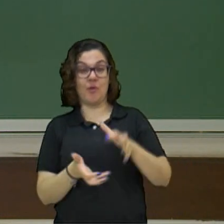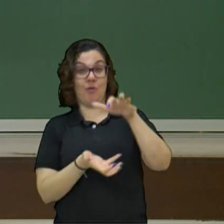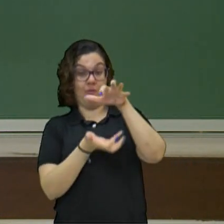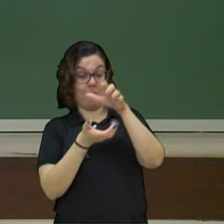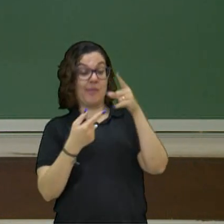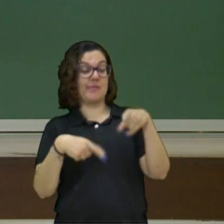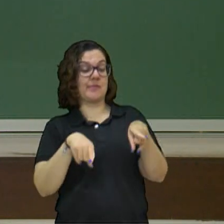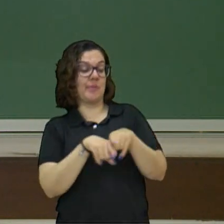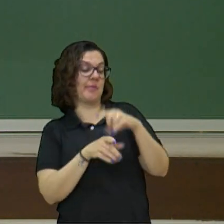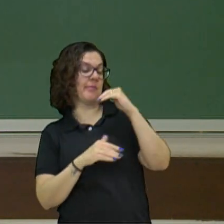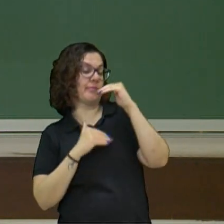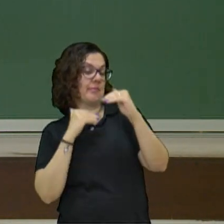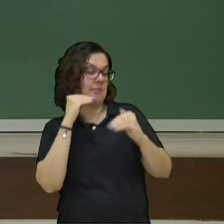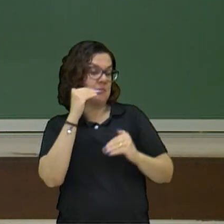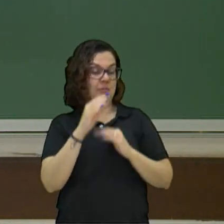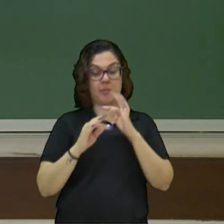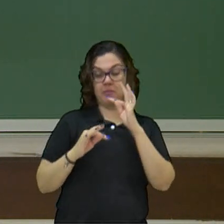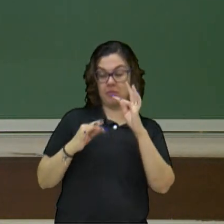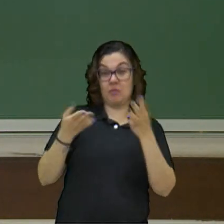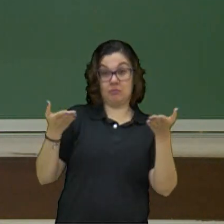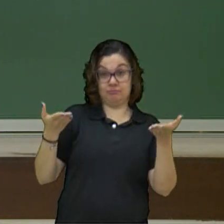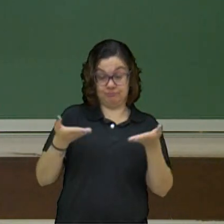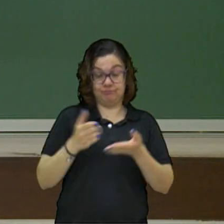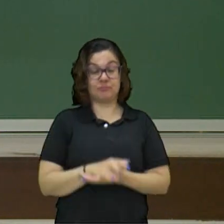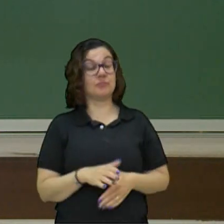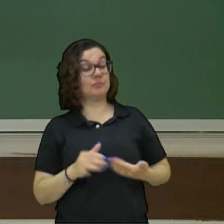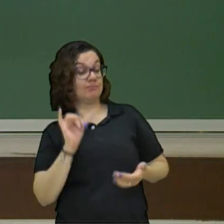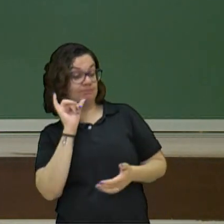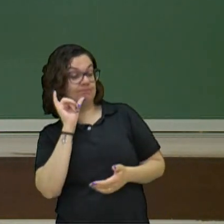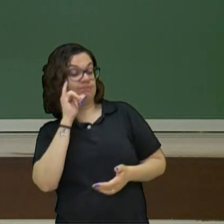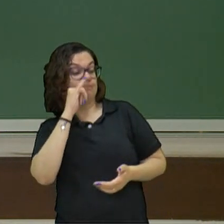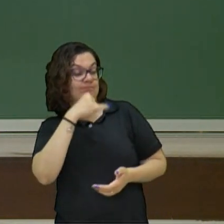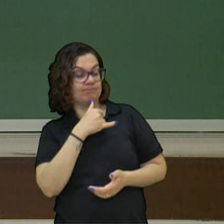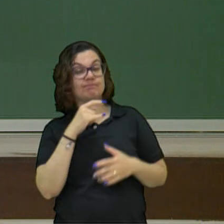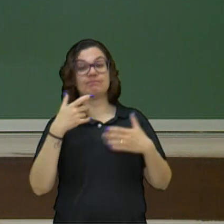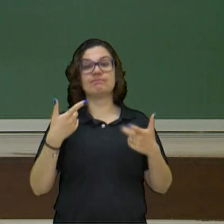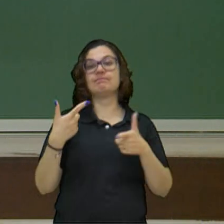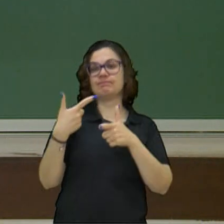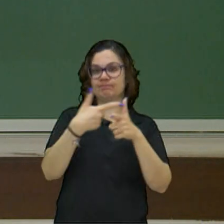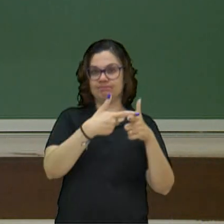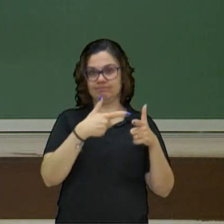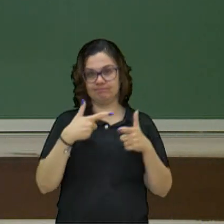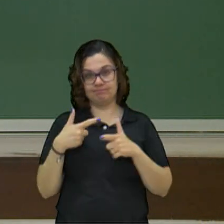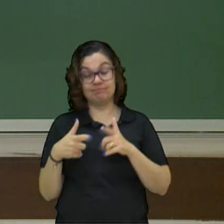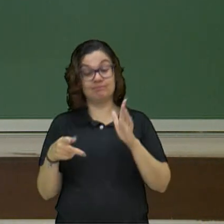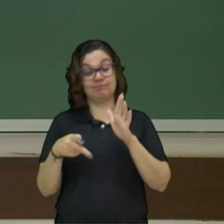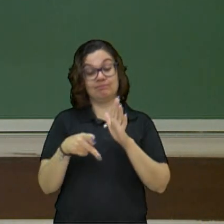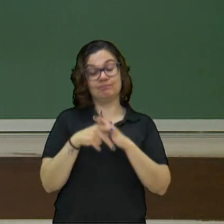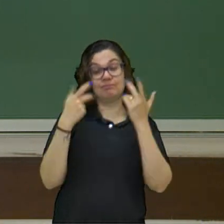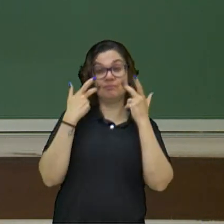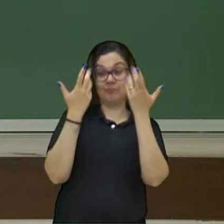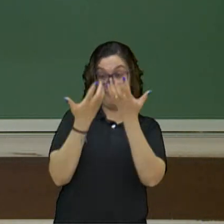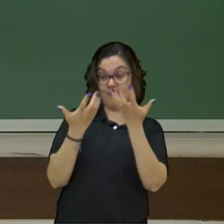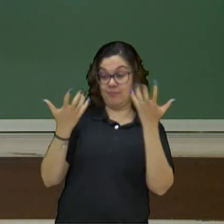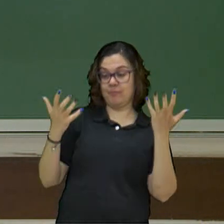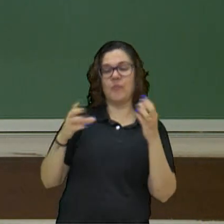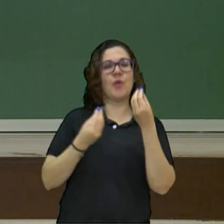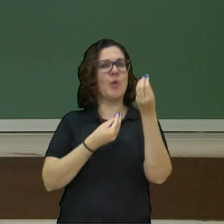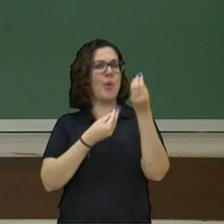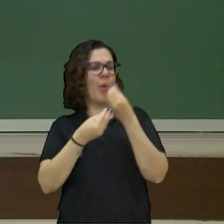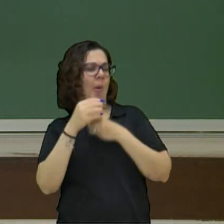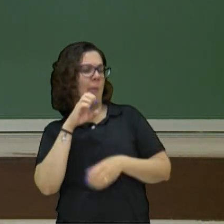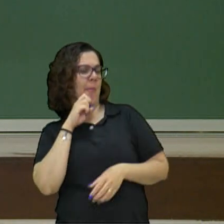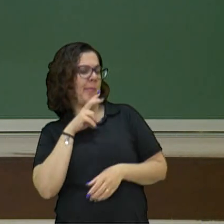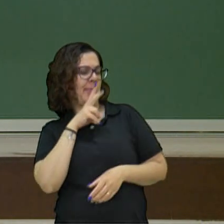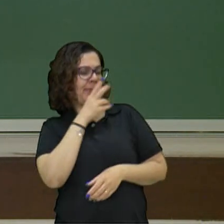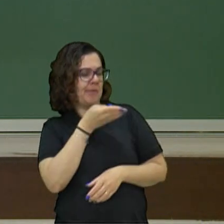tecnológico no qual nós chegamos infelizmente vem trazendo problemas aos recursos naturais é a fonte